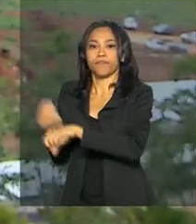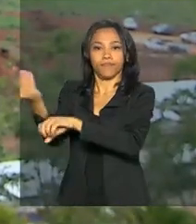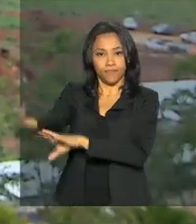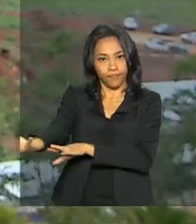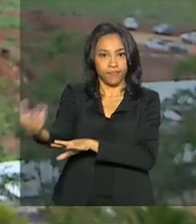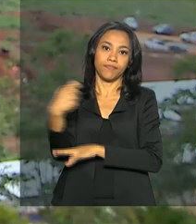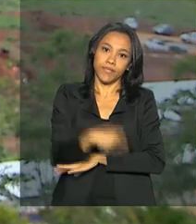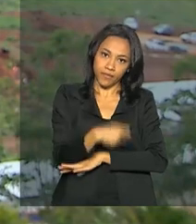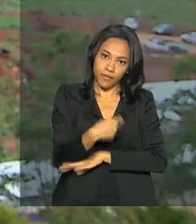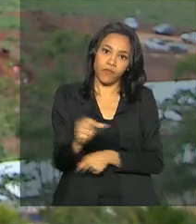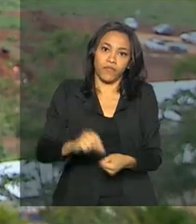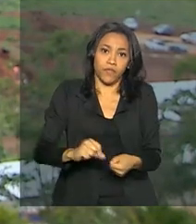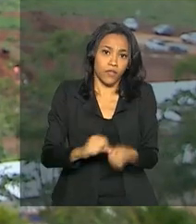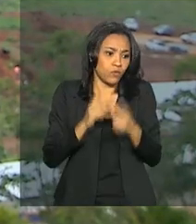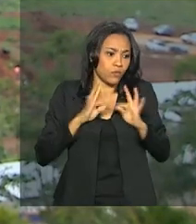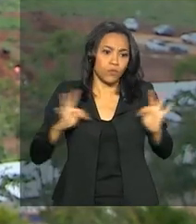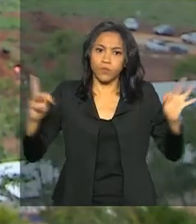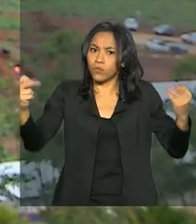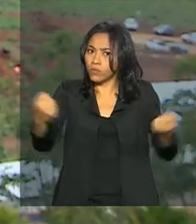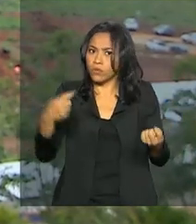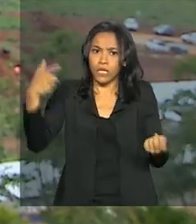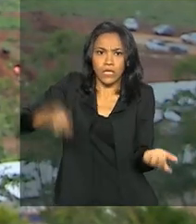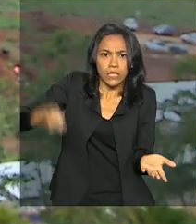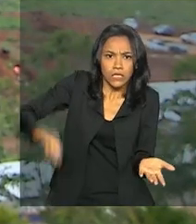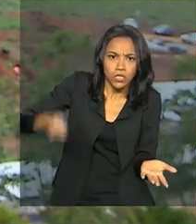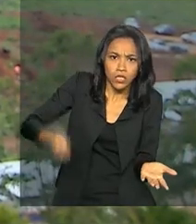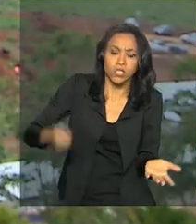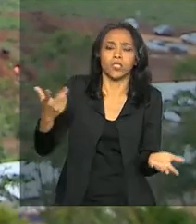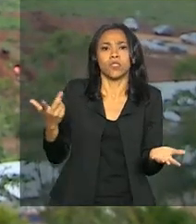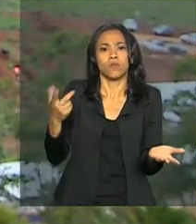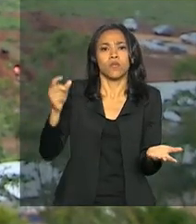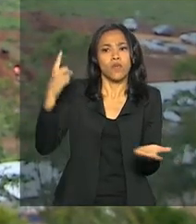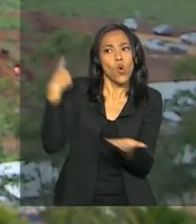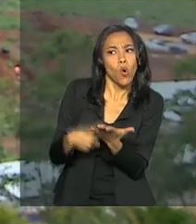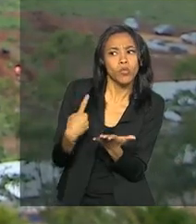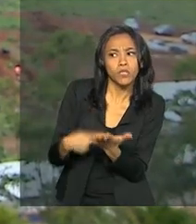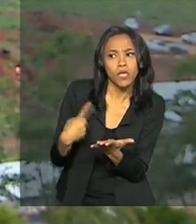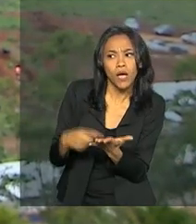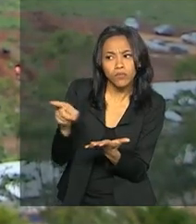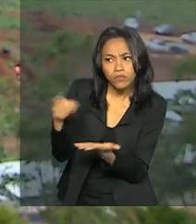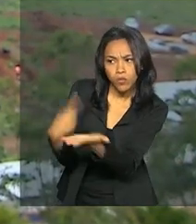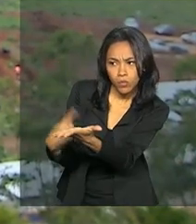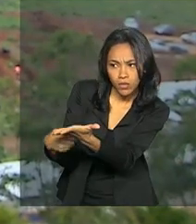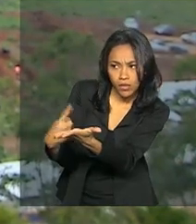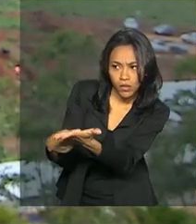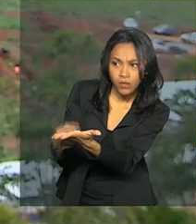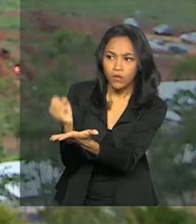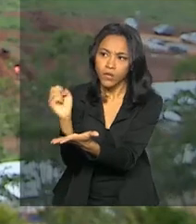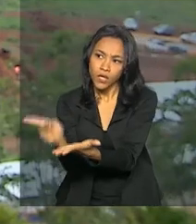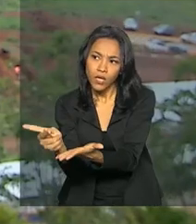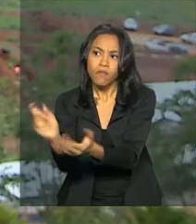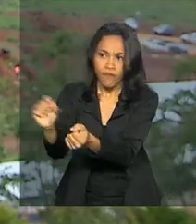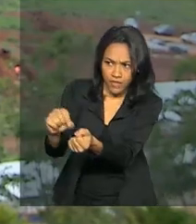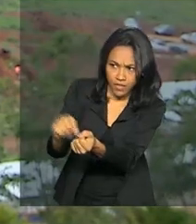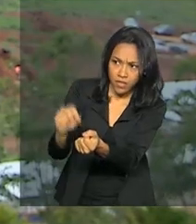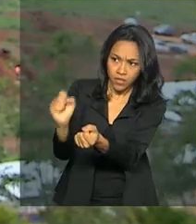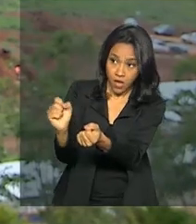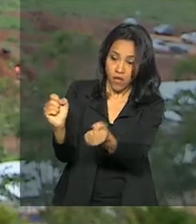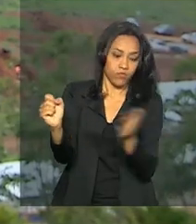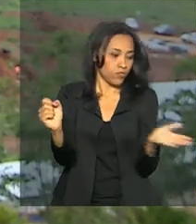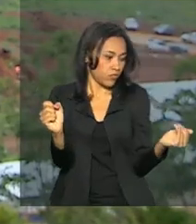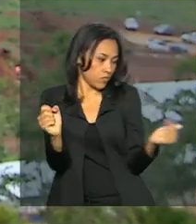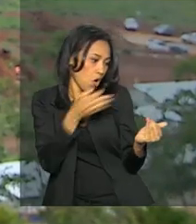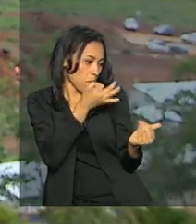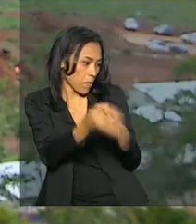ela tem que ser feito tudo aquilo que é exigido e é acordado no Ministério Público, que tem que ser feito com a comunidade.